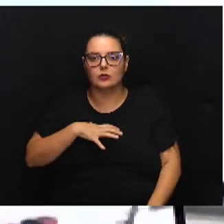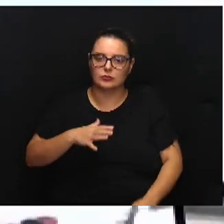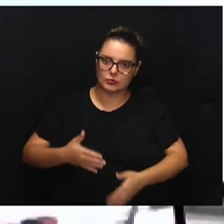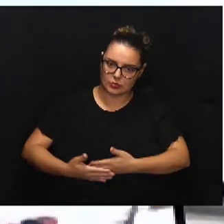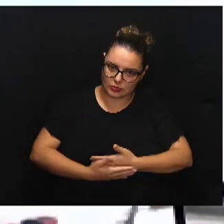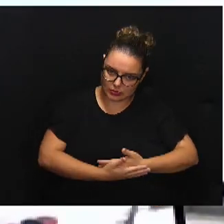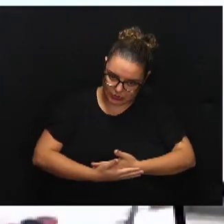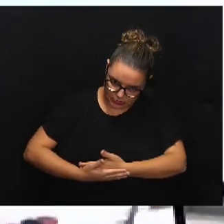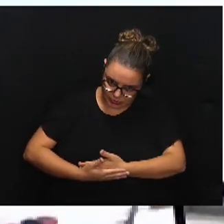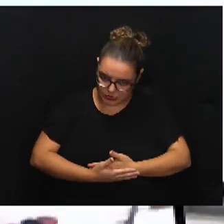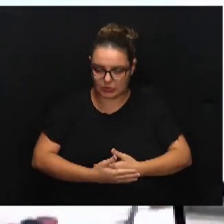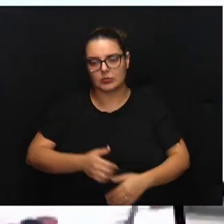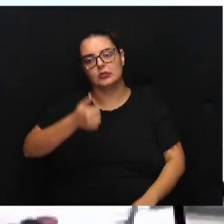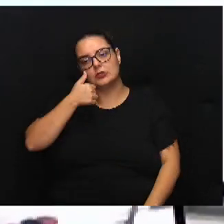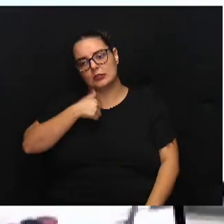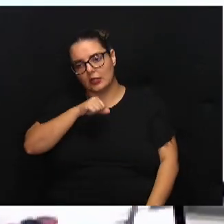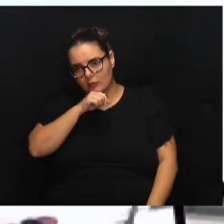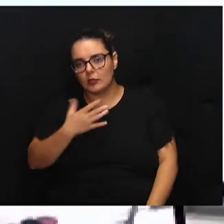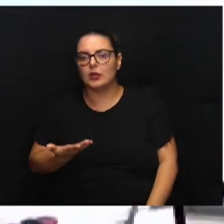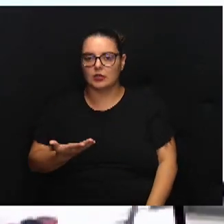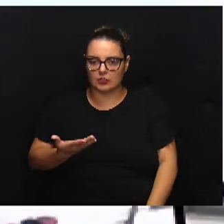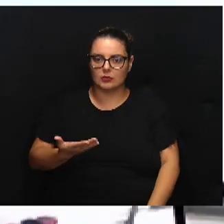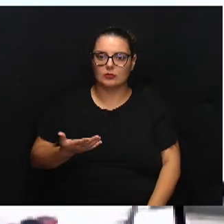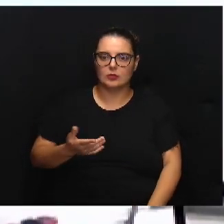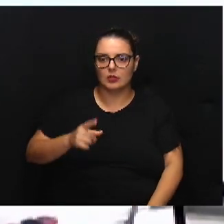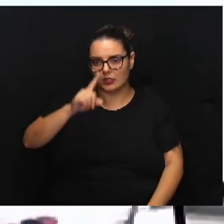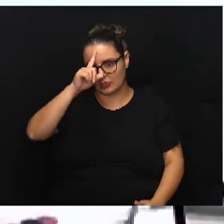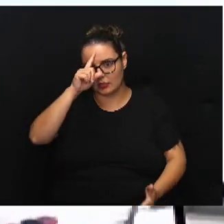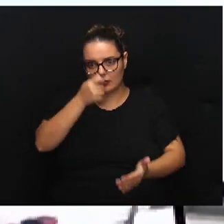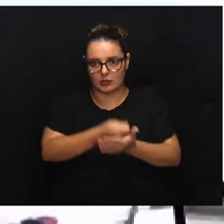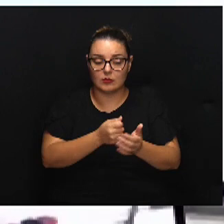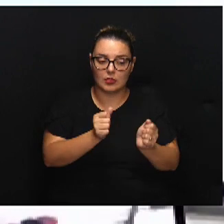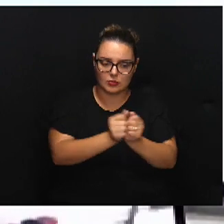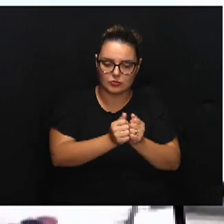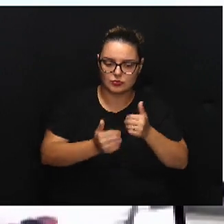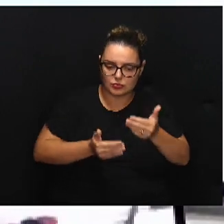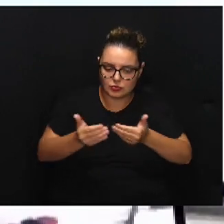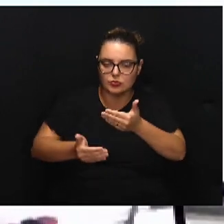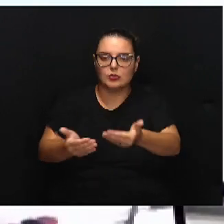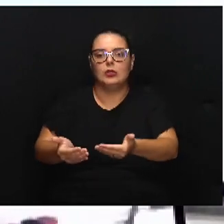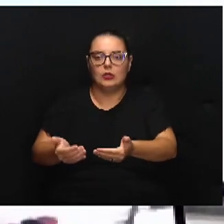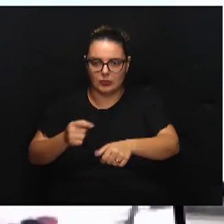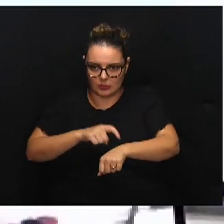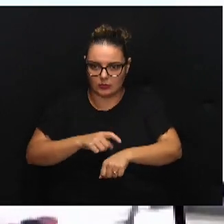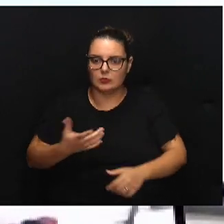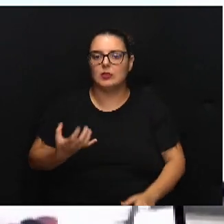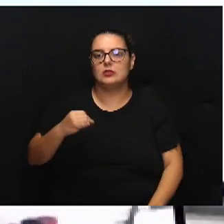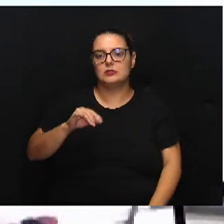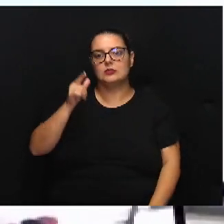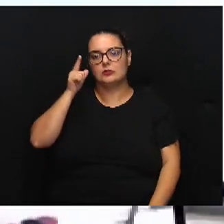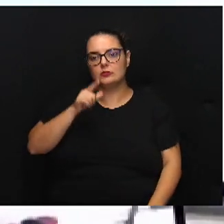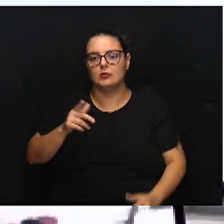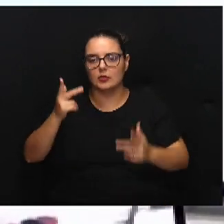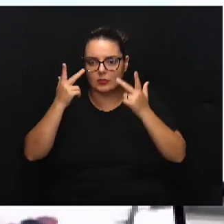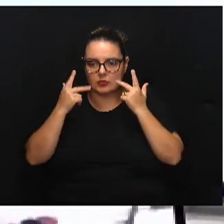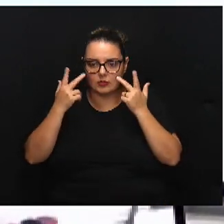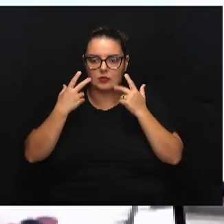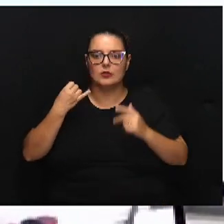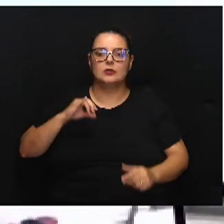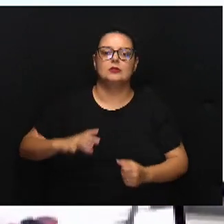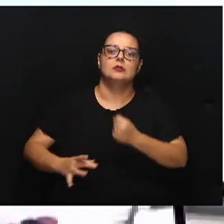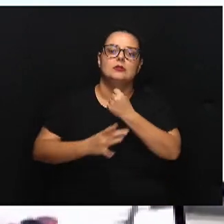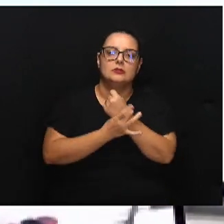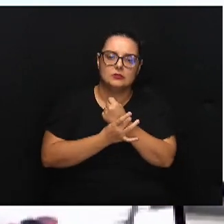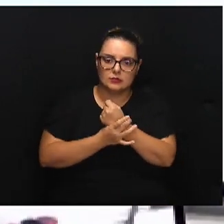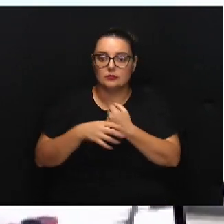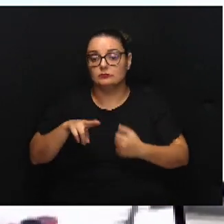nenê, da mãe, e vai tomando a decisão durante o processo, se continua tranquilo, se continua seguro,